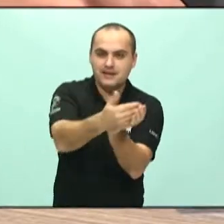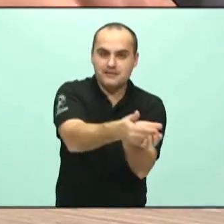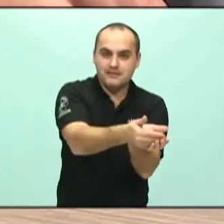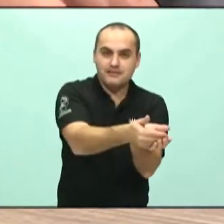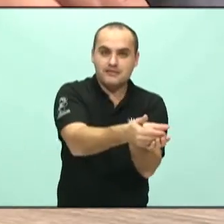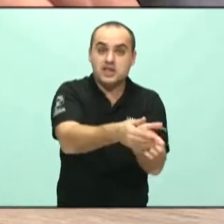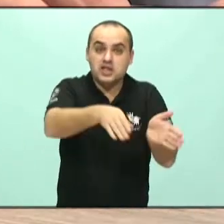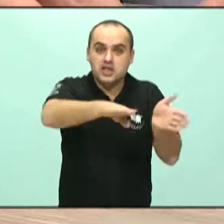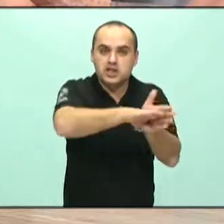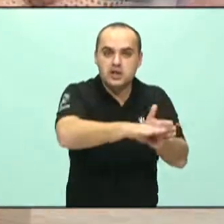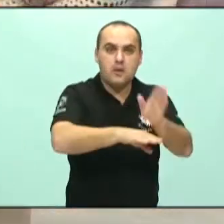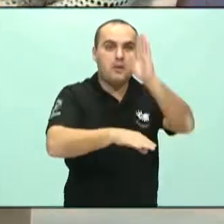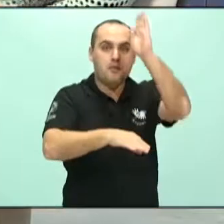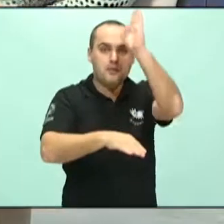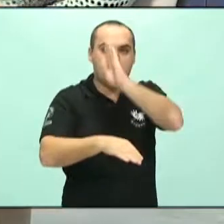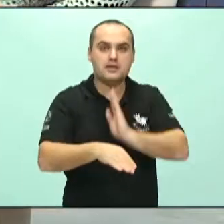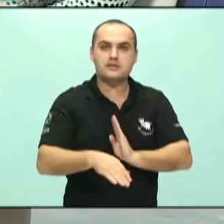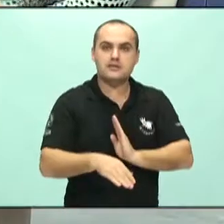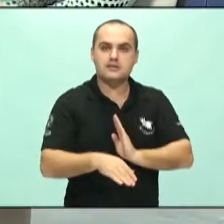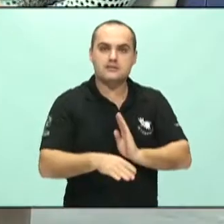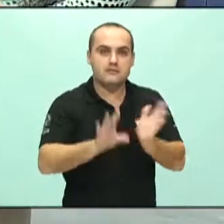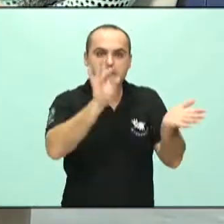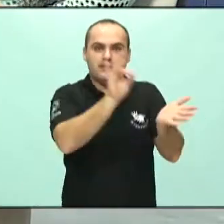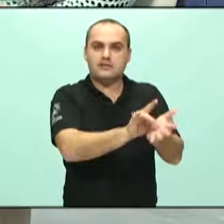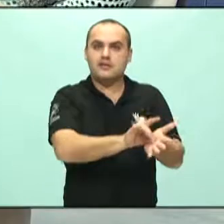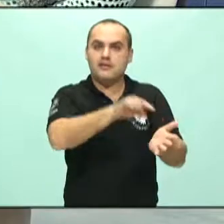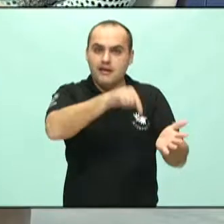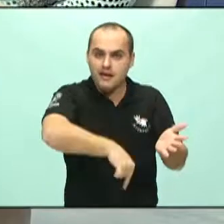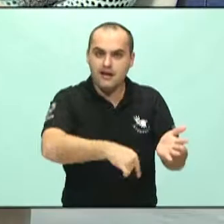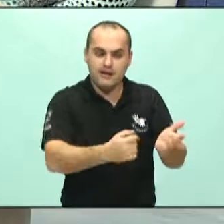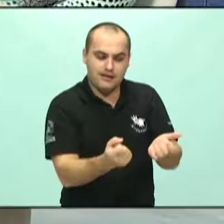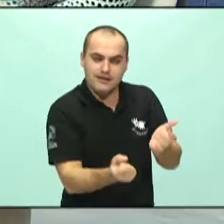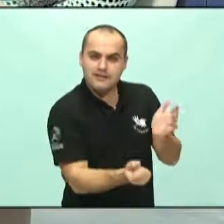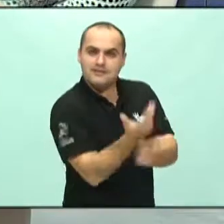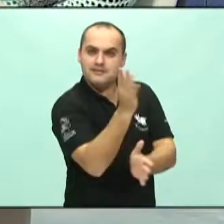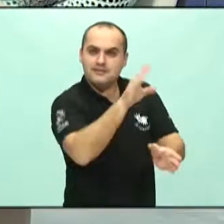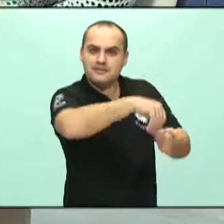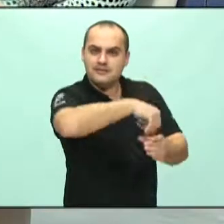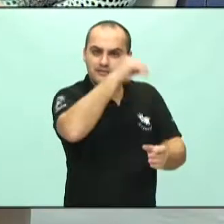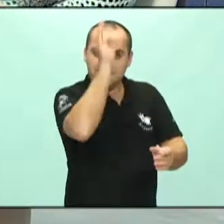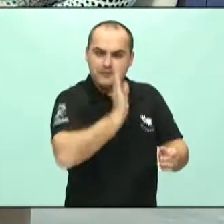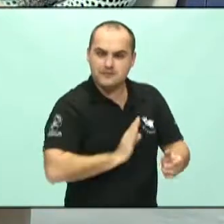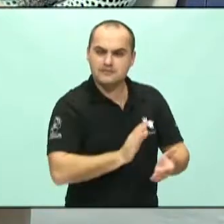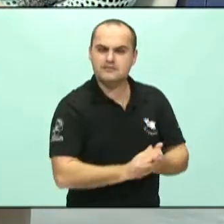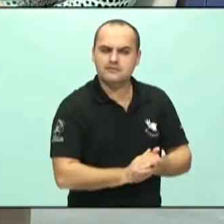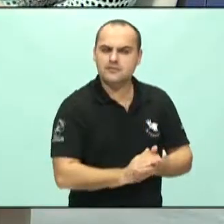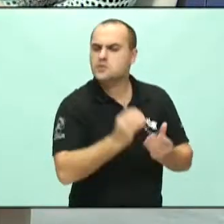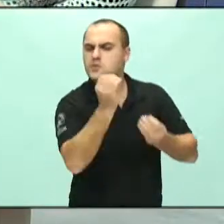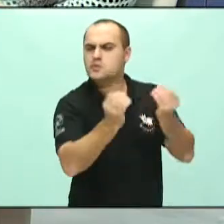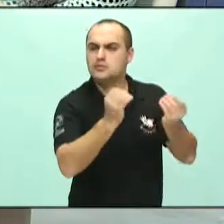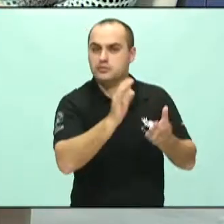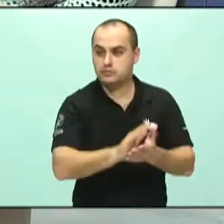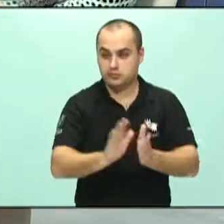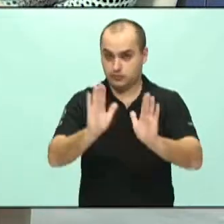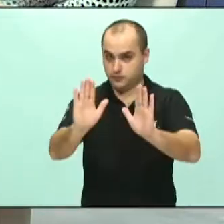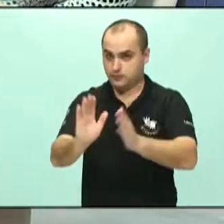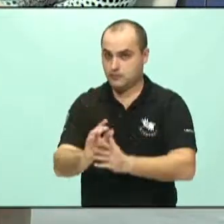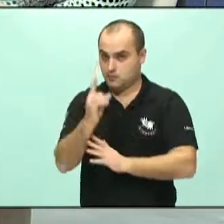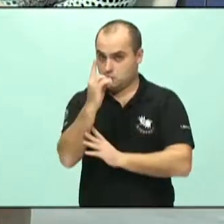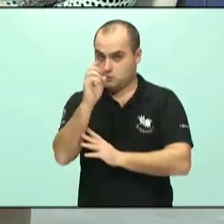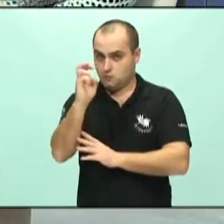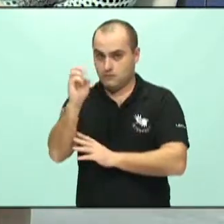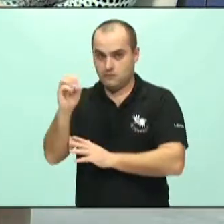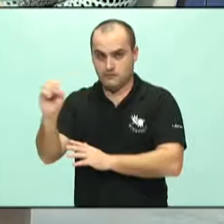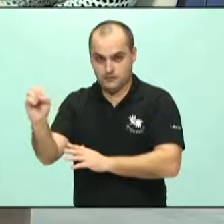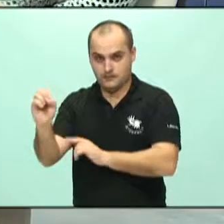E ela se tornou patrimônio imaterial da humanidade. Como que aconteceu toda essa parte histórica, desde 1500, passando pela abolição da escravatura,